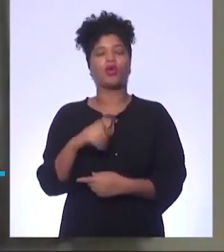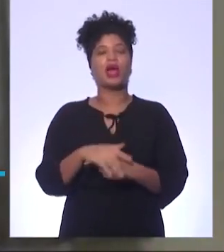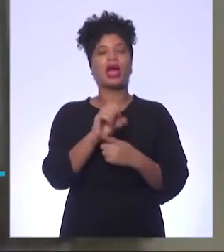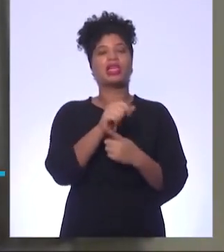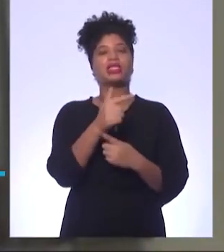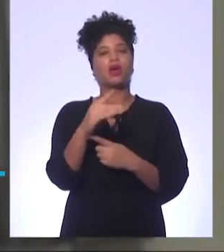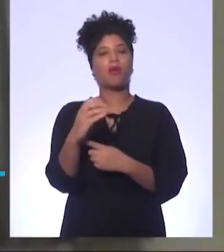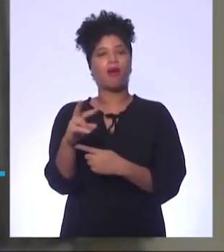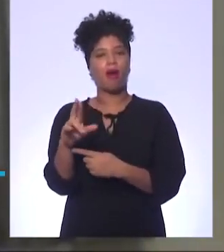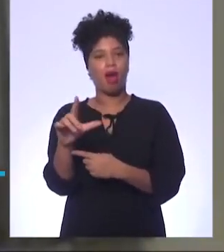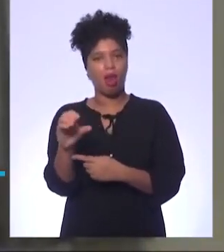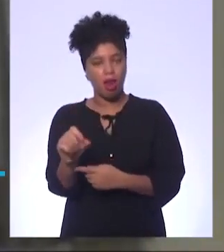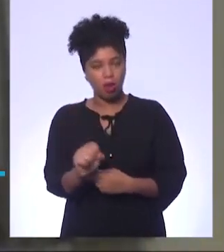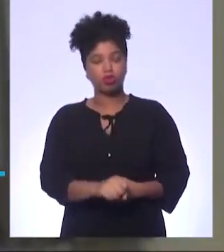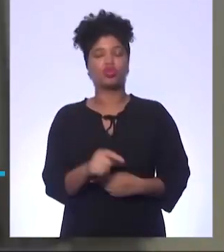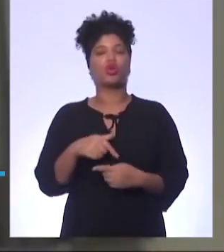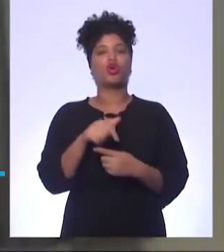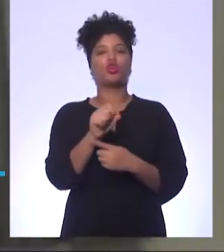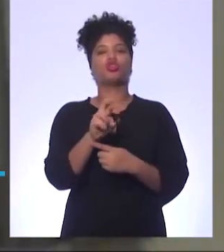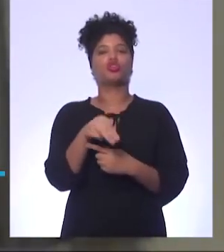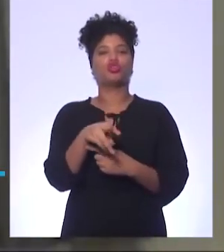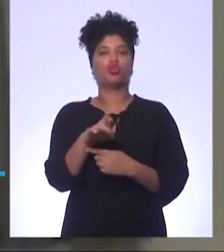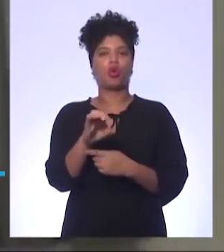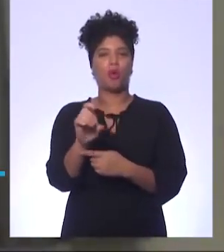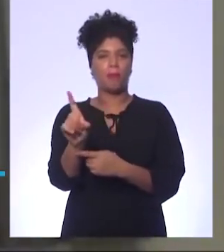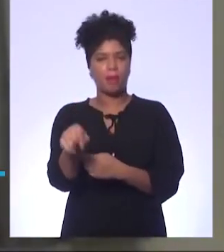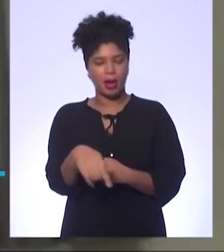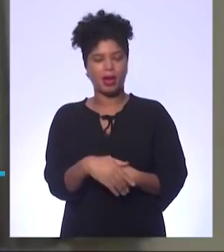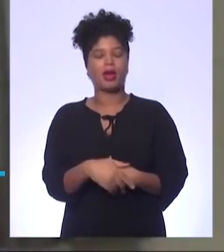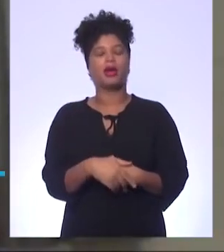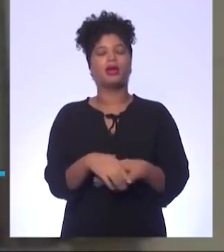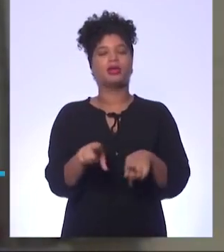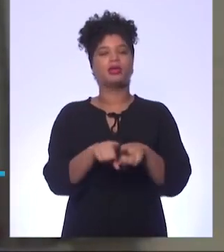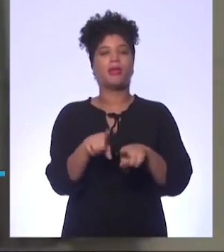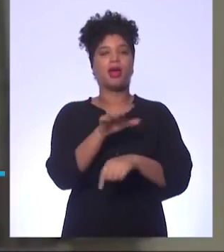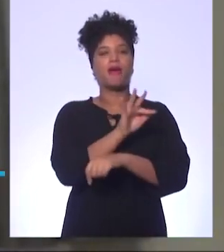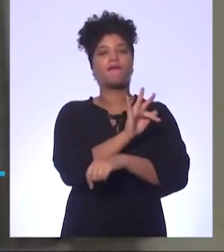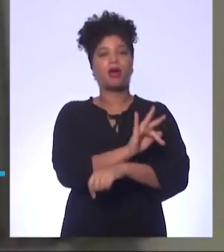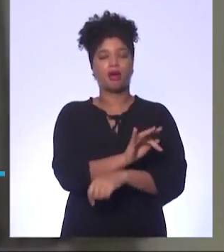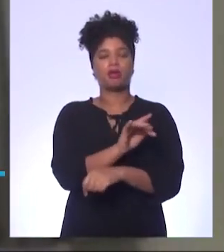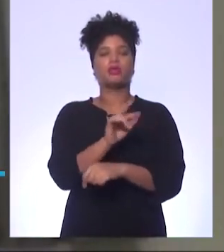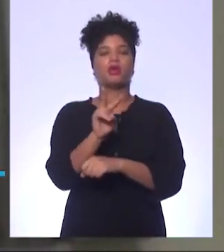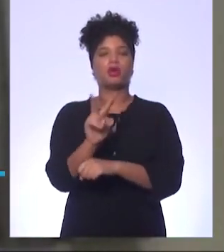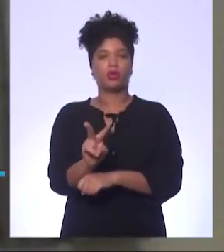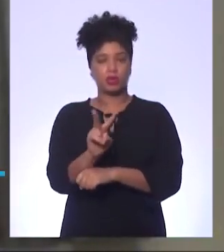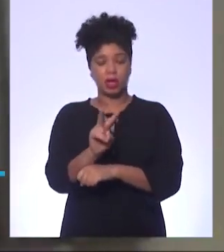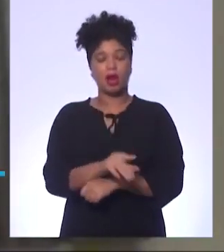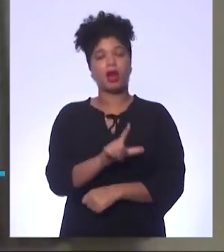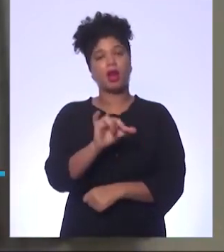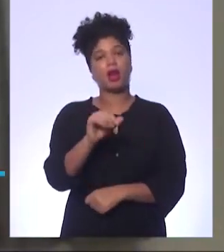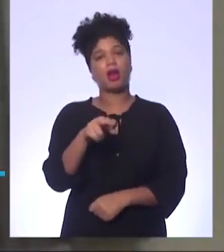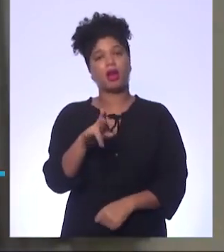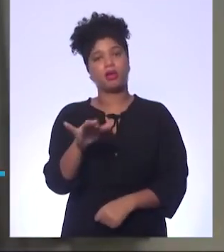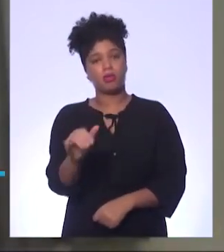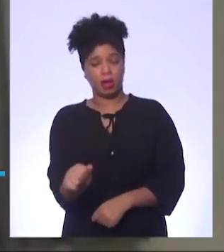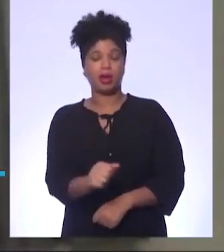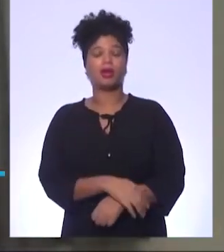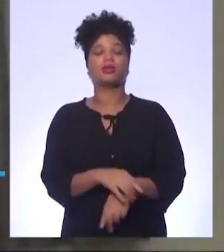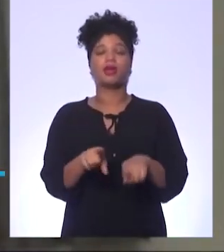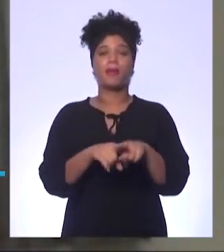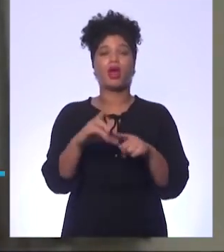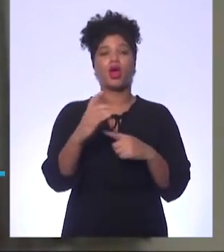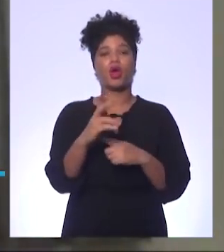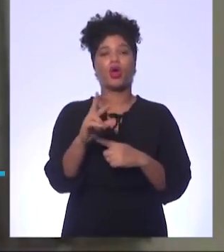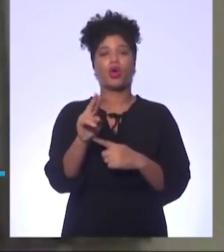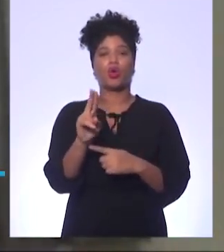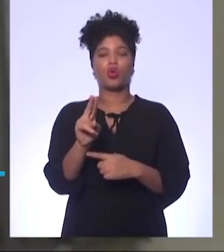Carlos, Pindamonhangaba, Sumaré, Restinga, Ferraz de Vasconcelos, Barueri, Limeira e Cruzália. Professora